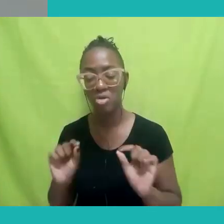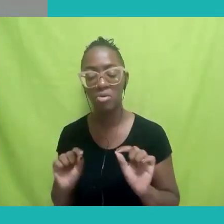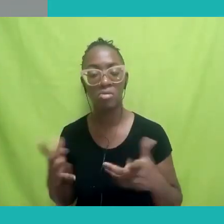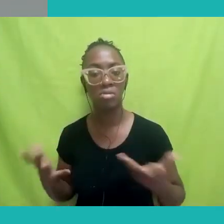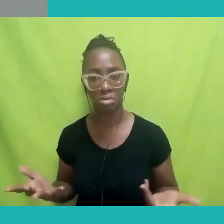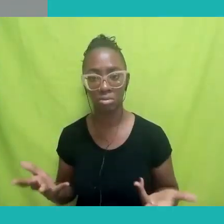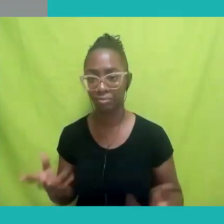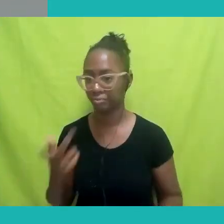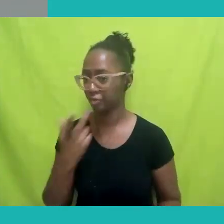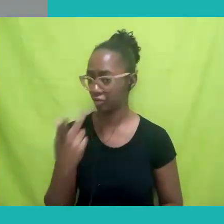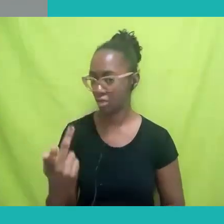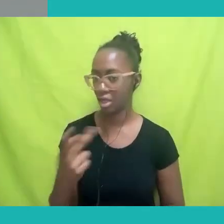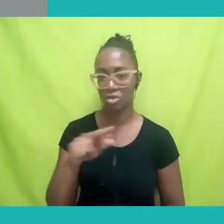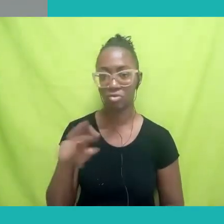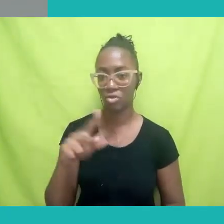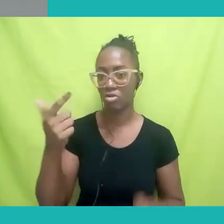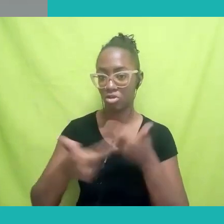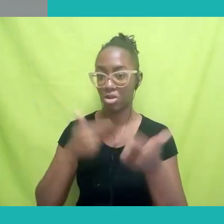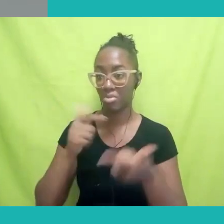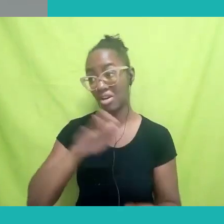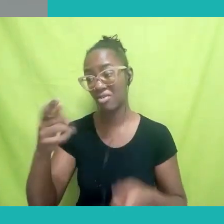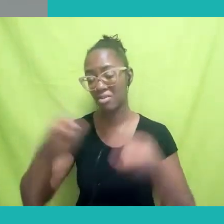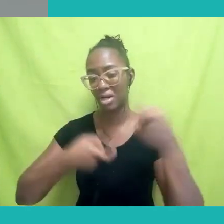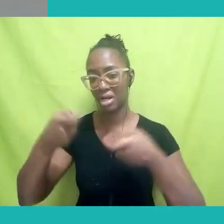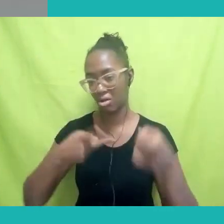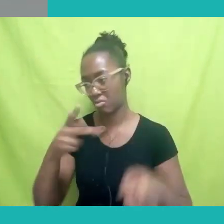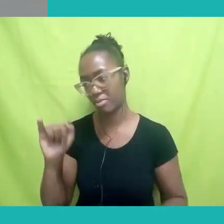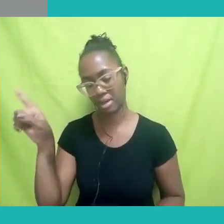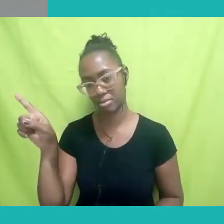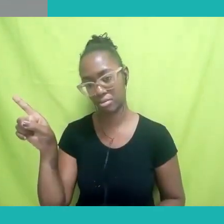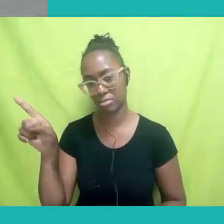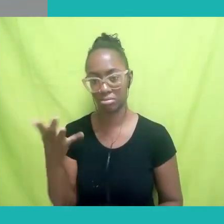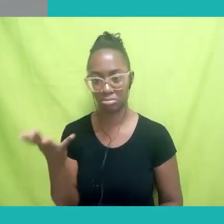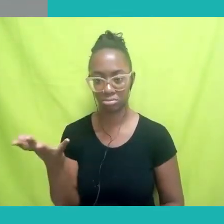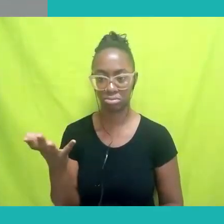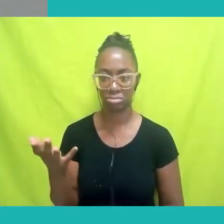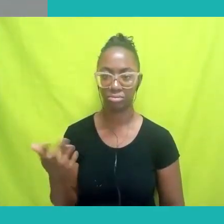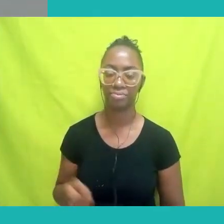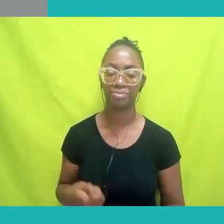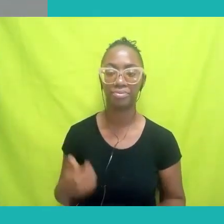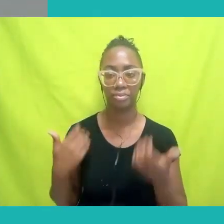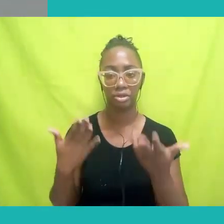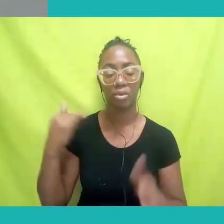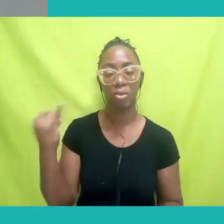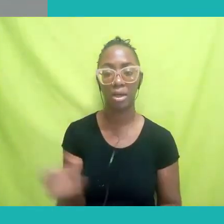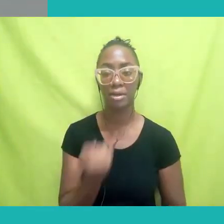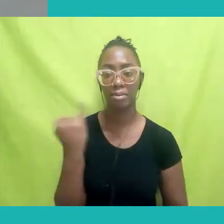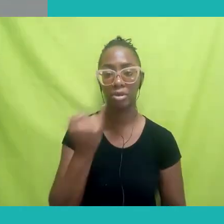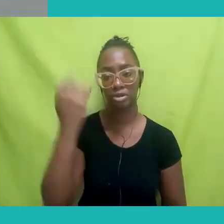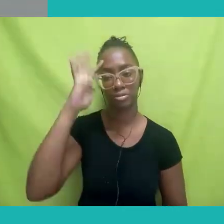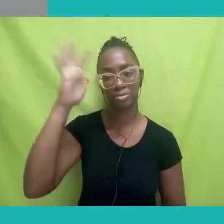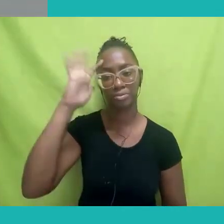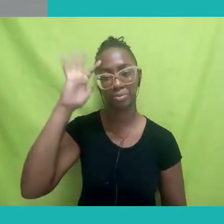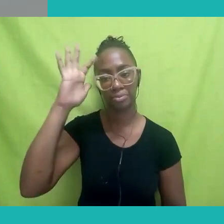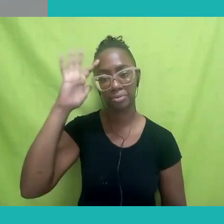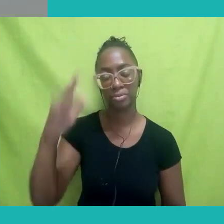falar, não era um trabalhador, né, que foi para a guerra o pai, né? Então é importante a gente fazer essa reflexão. Faço até